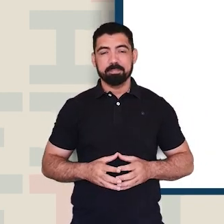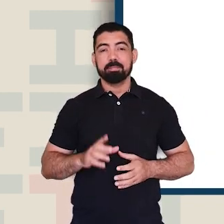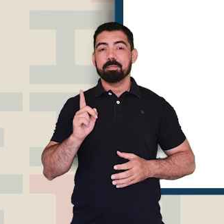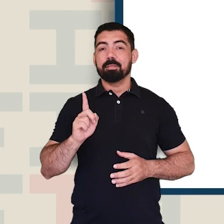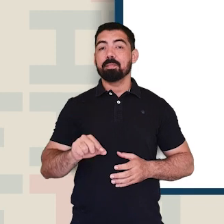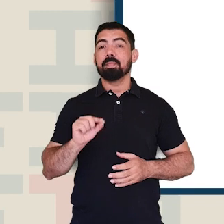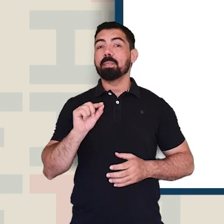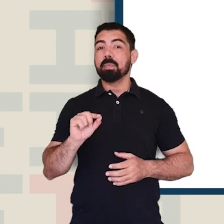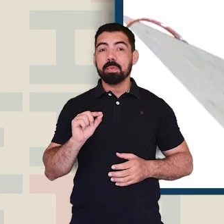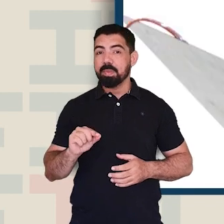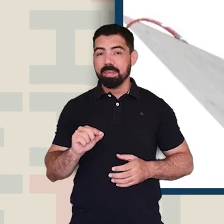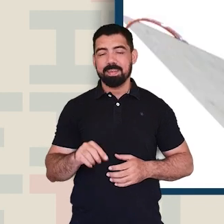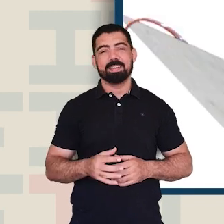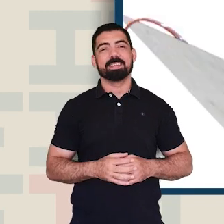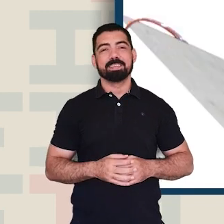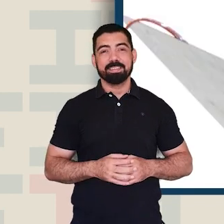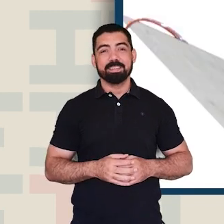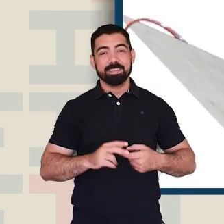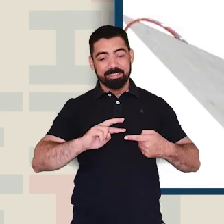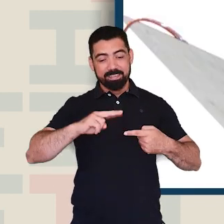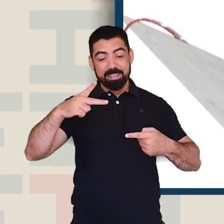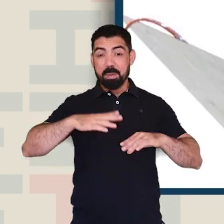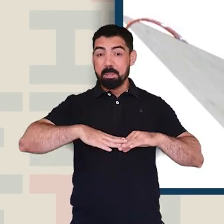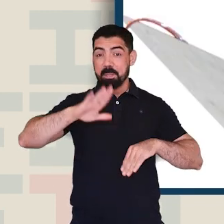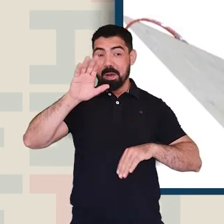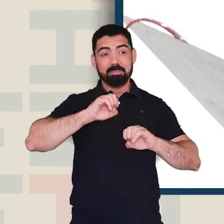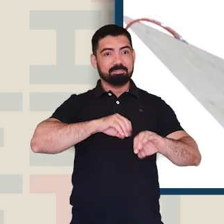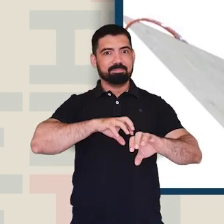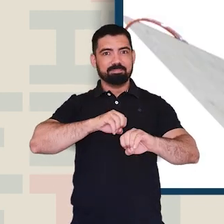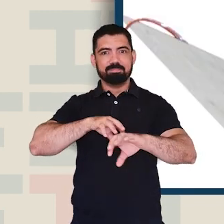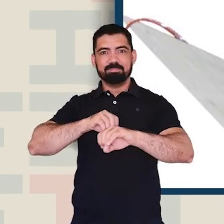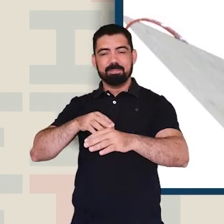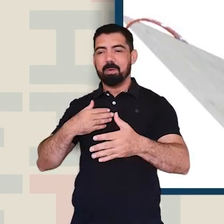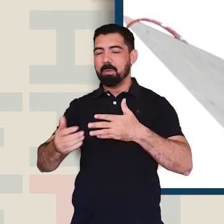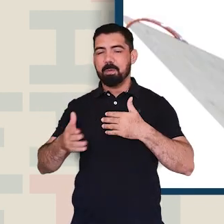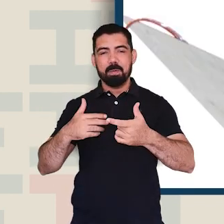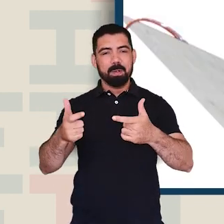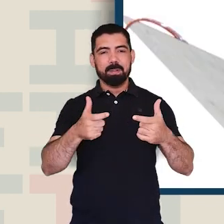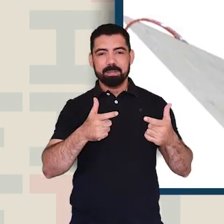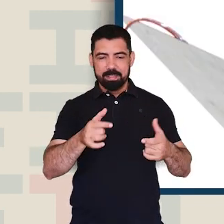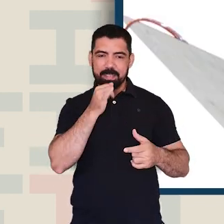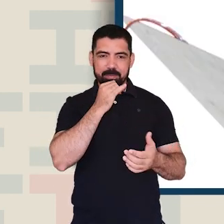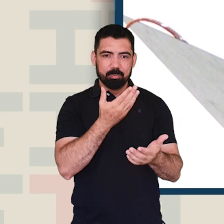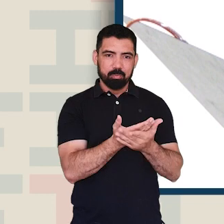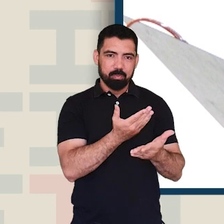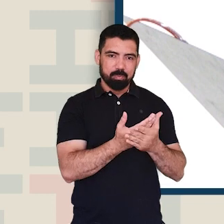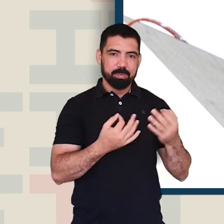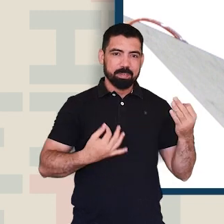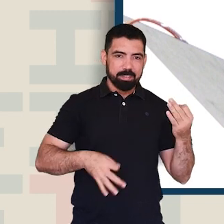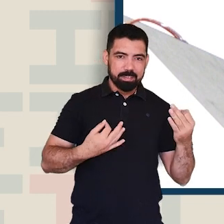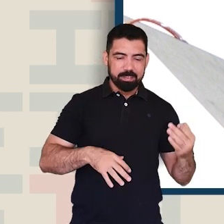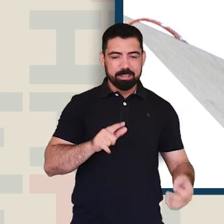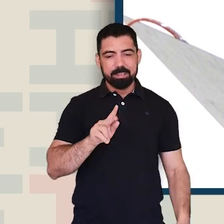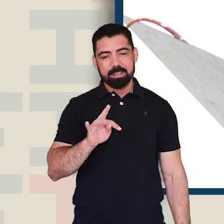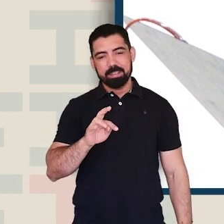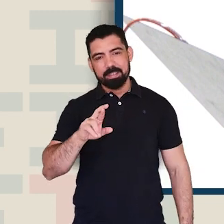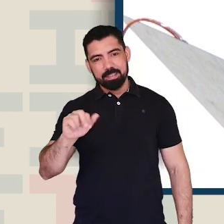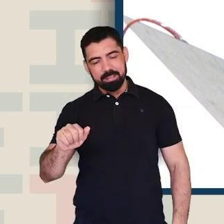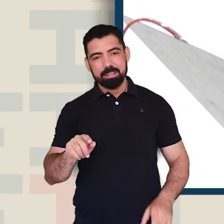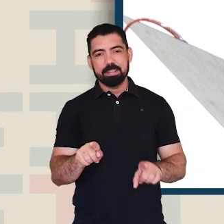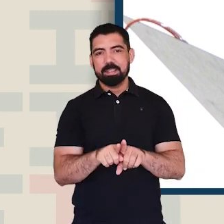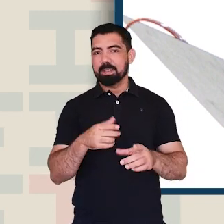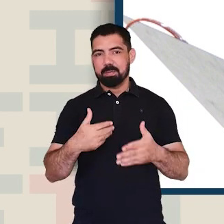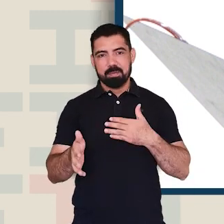a escala mais ensinada, né, em qualquer revistinha de guitarra, qualquer